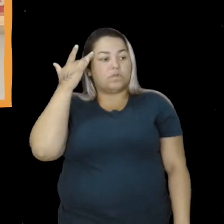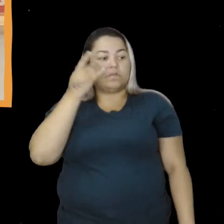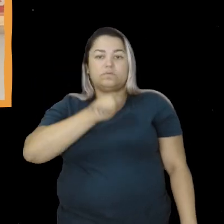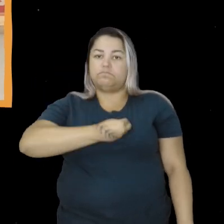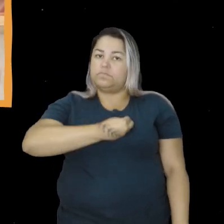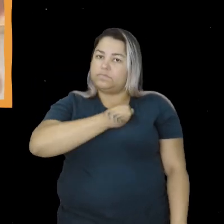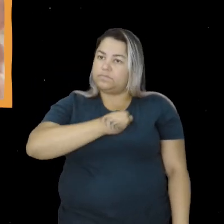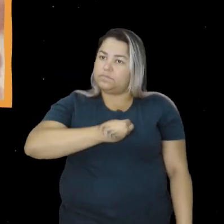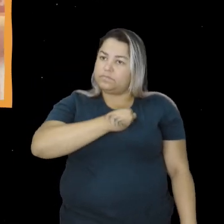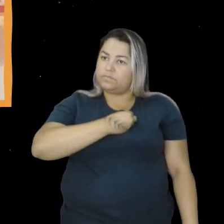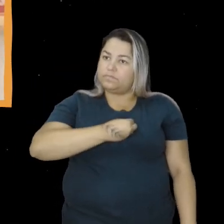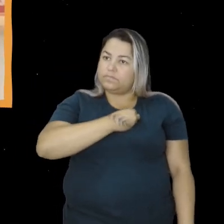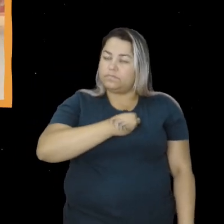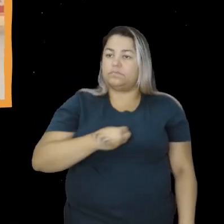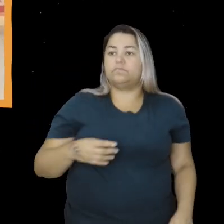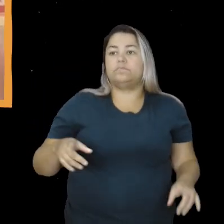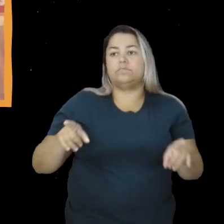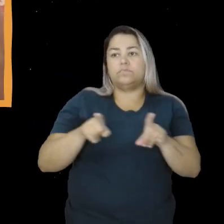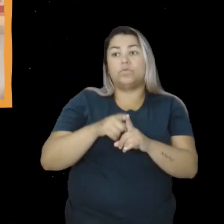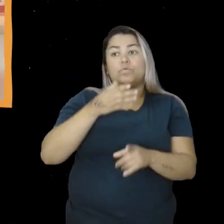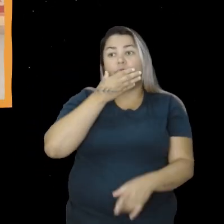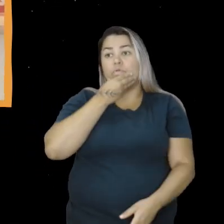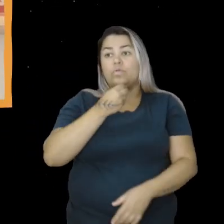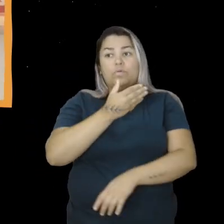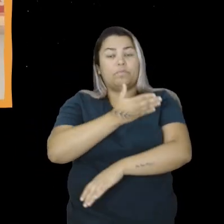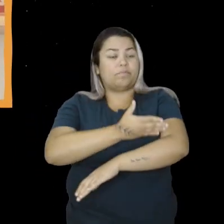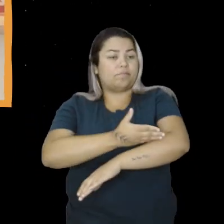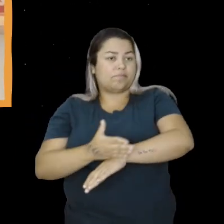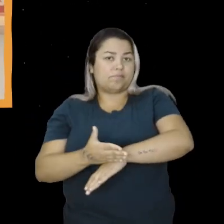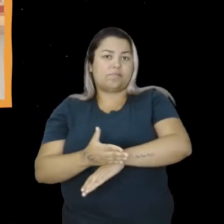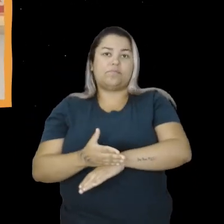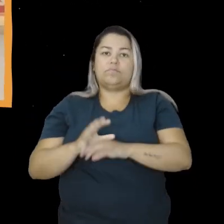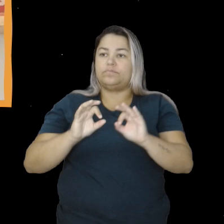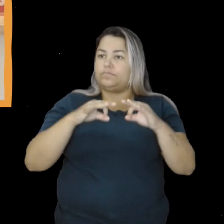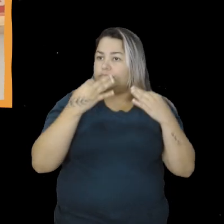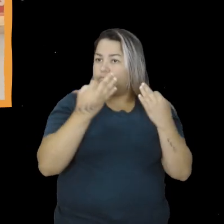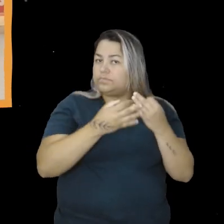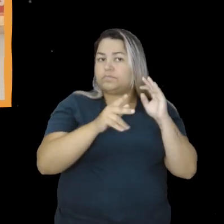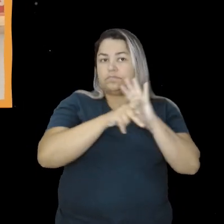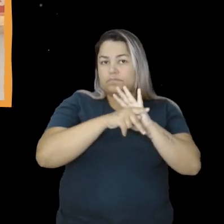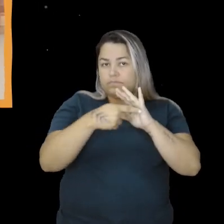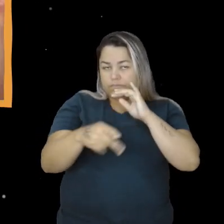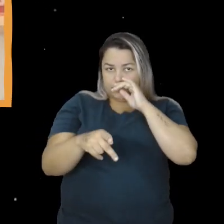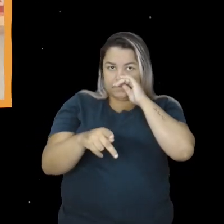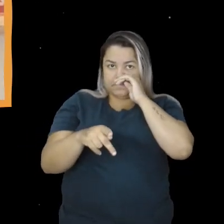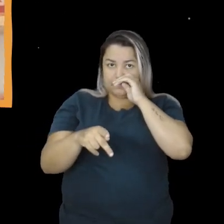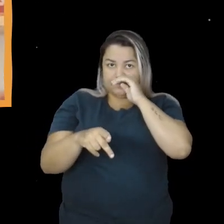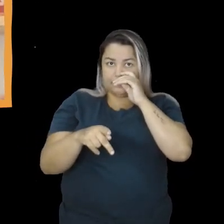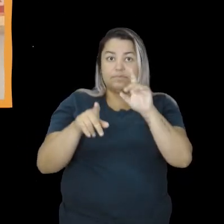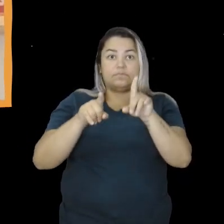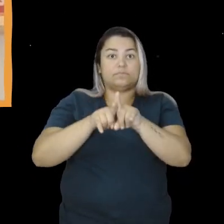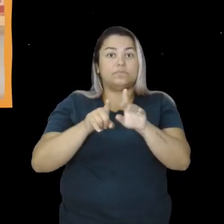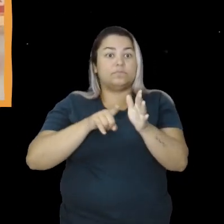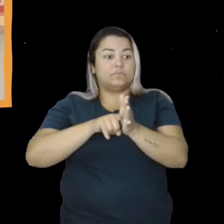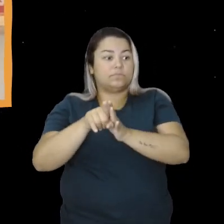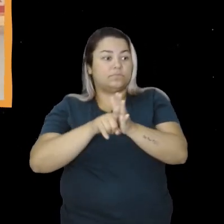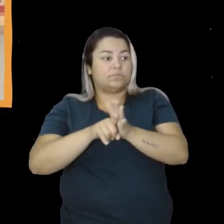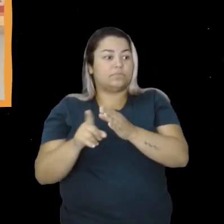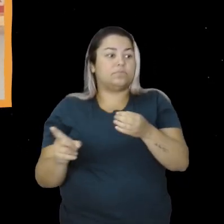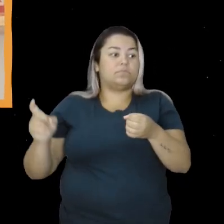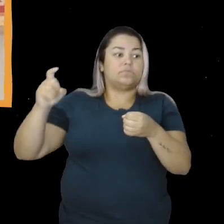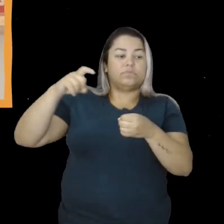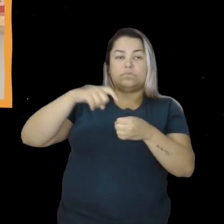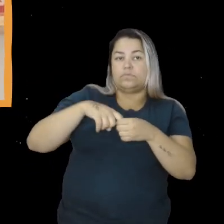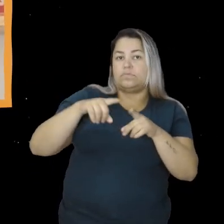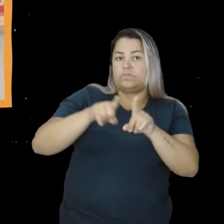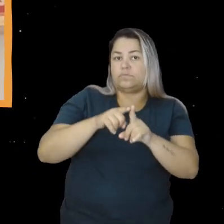pessoas universais nessa época eram os homens brancos, cis e suas famílias. Então, o planejamento do território era voltado para este público